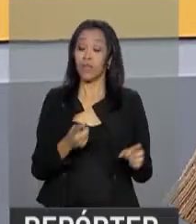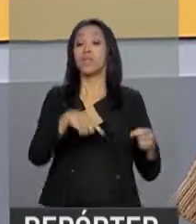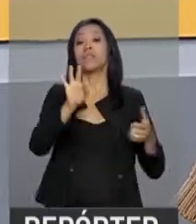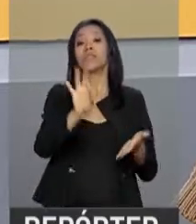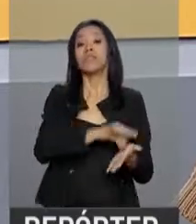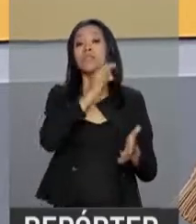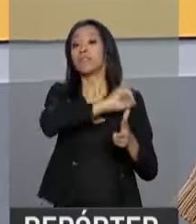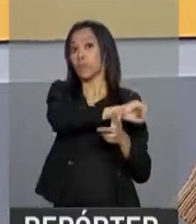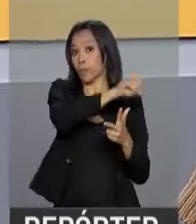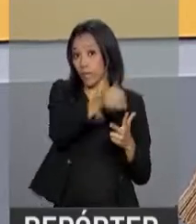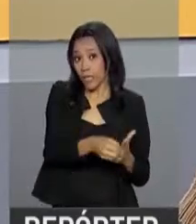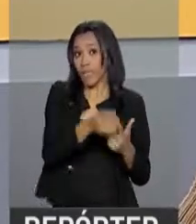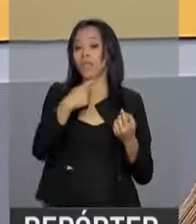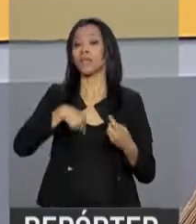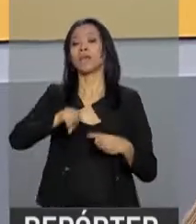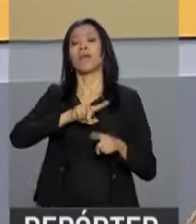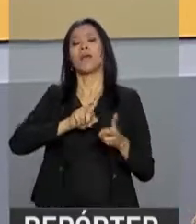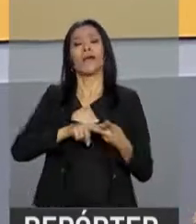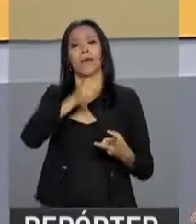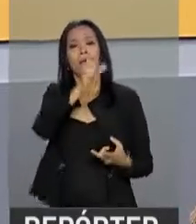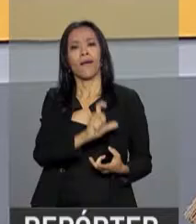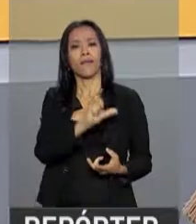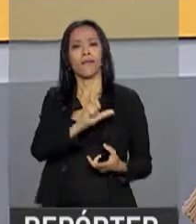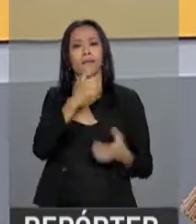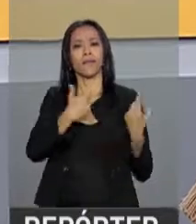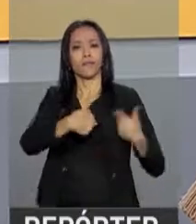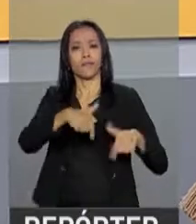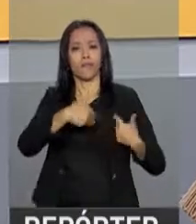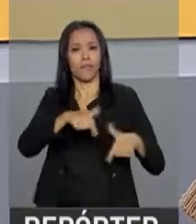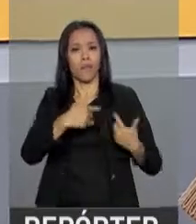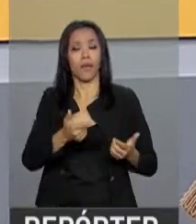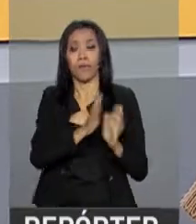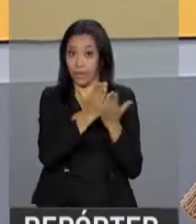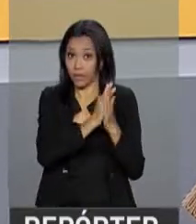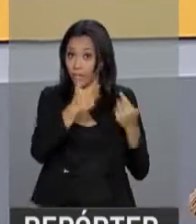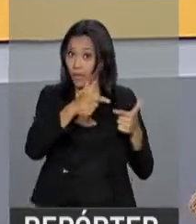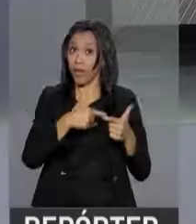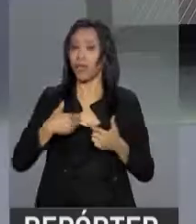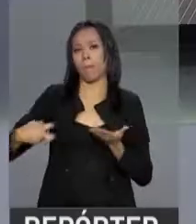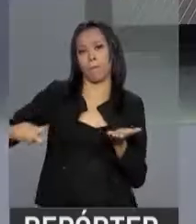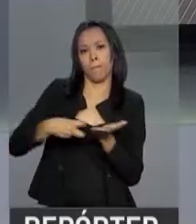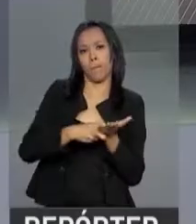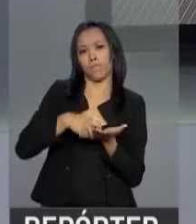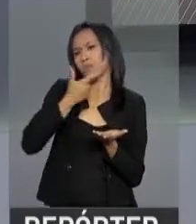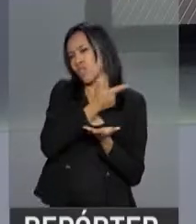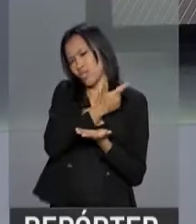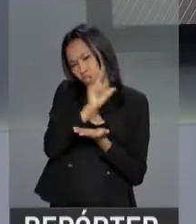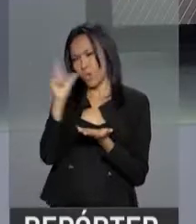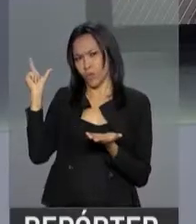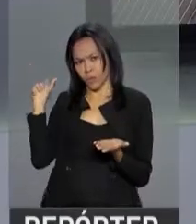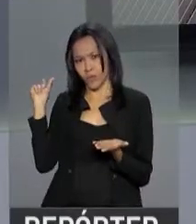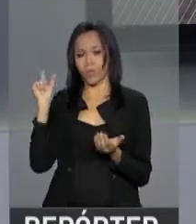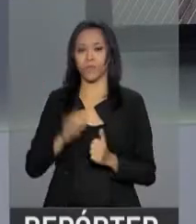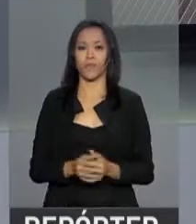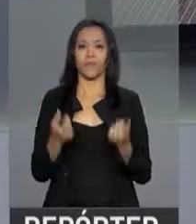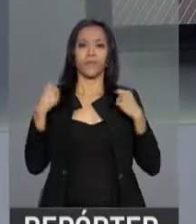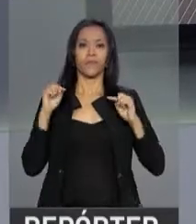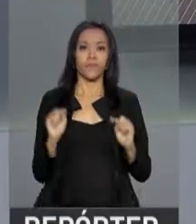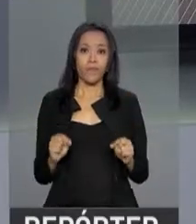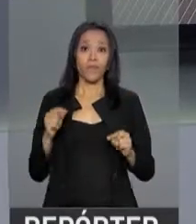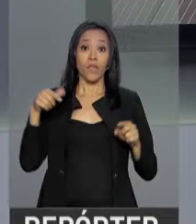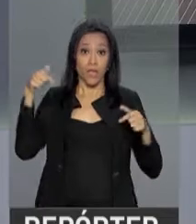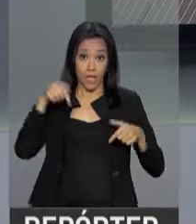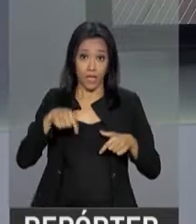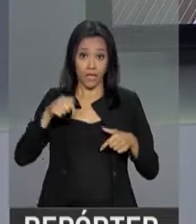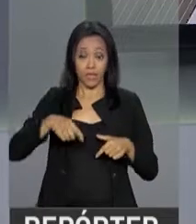e para conseguir tirar a carteira de trabalho eo passaporte entre outros serviços a anatel começou a bloquear nesta